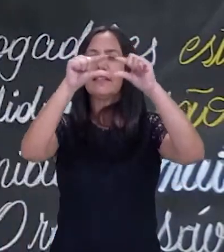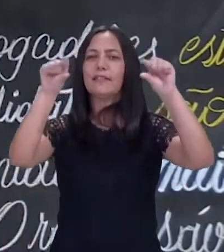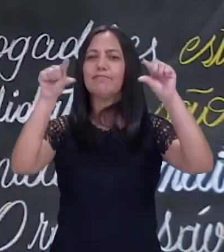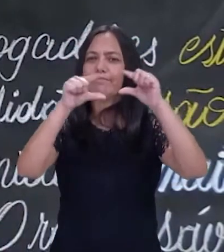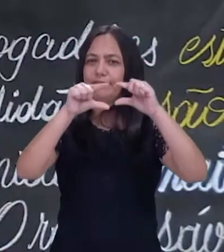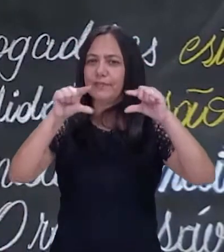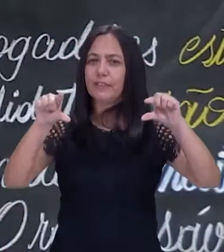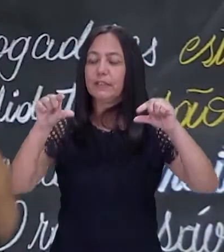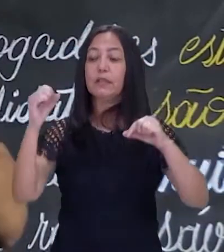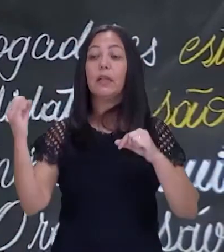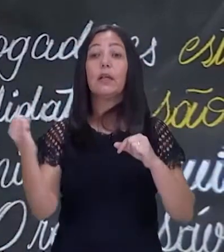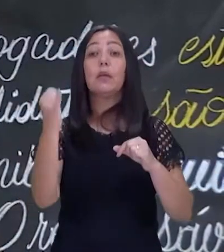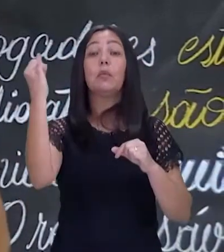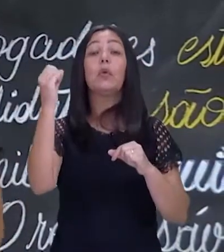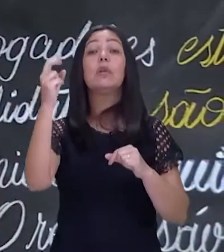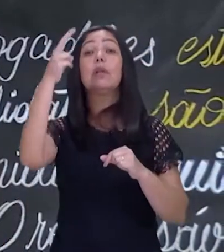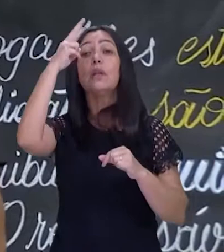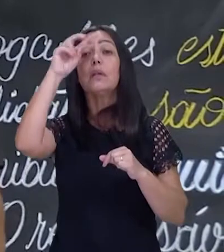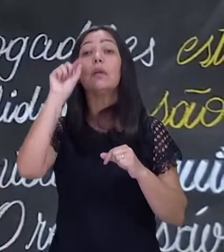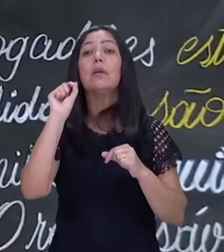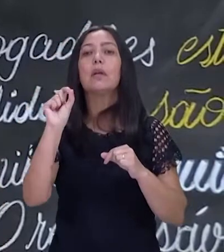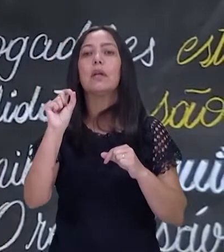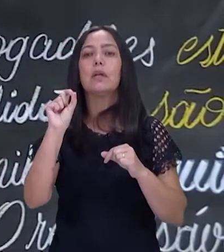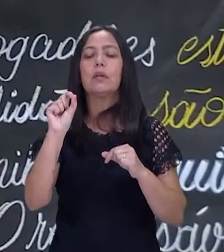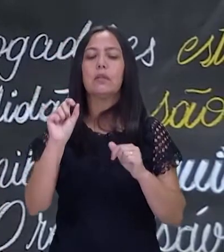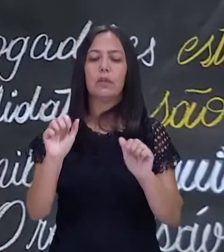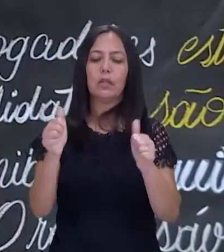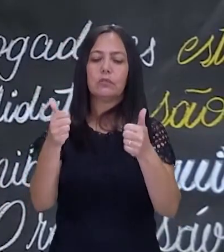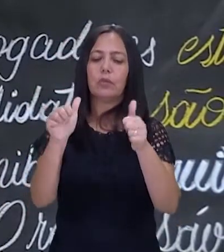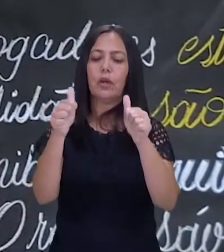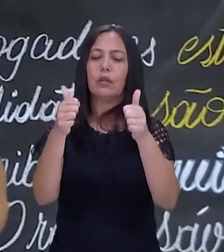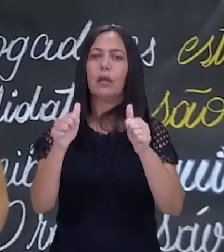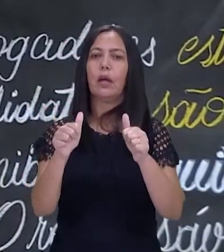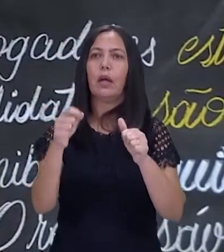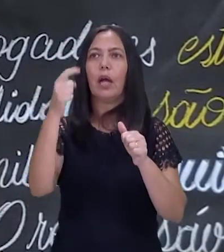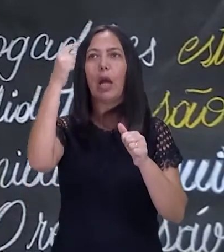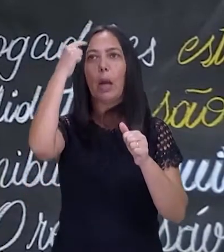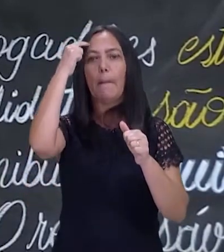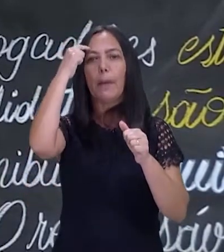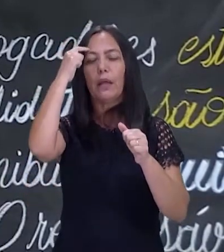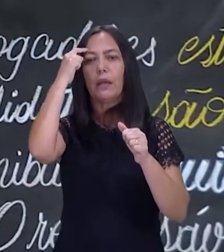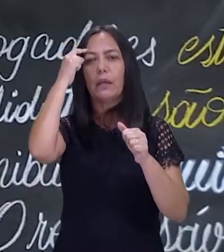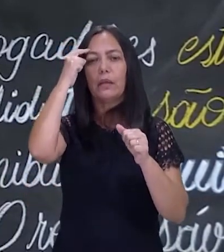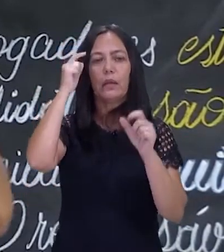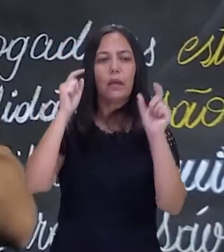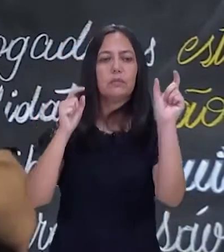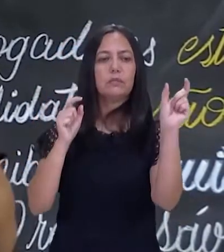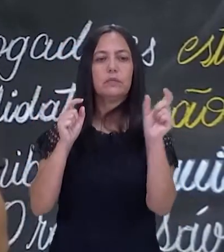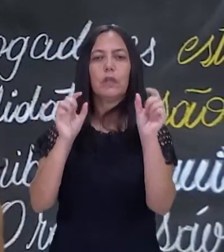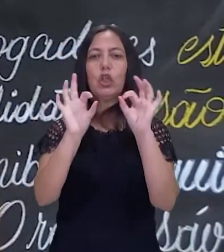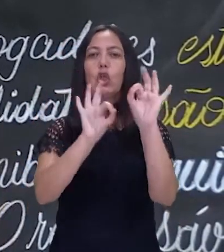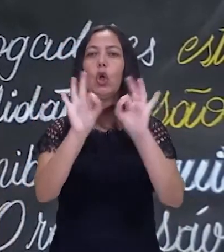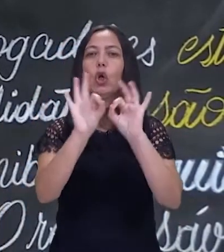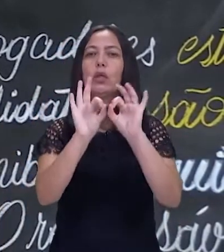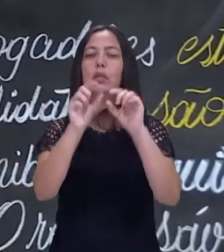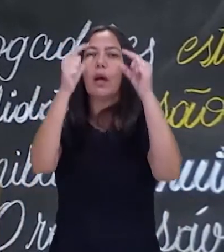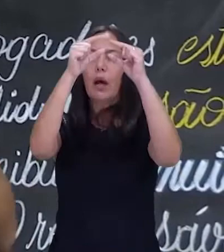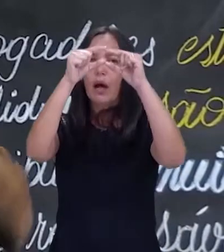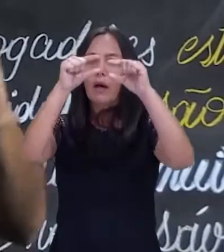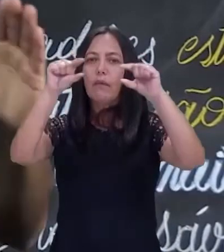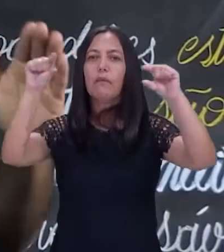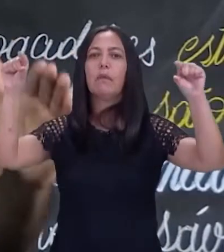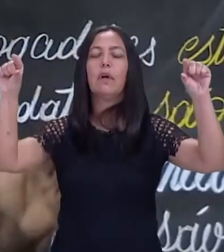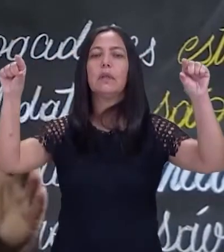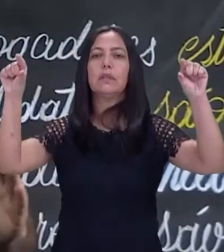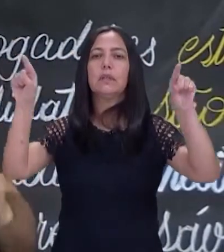muito importante que a gente lembre que quando a gente faz uma análise sintática, eu preciso pensar em todas essas estruturas, em todos esses elementos